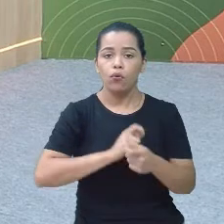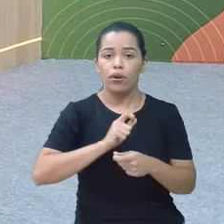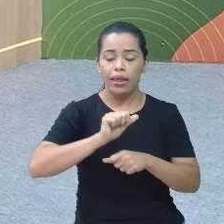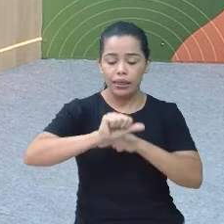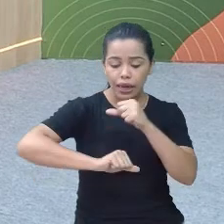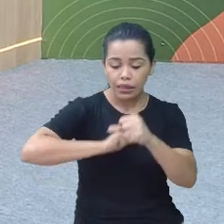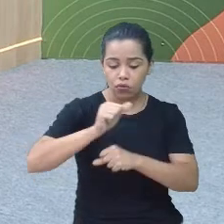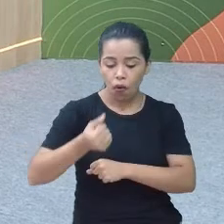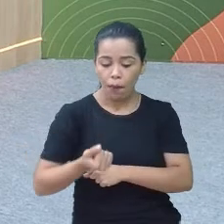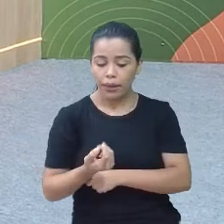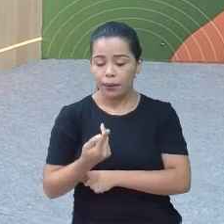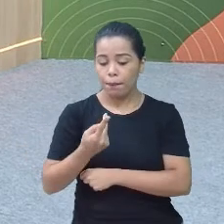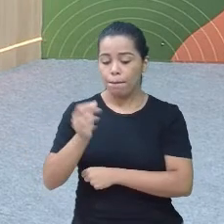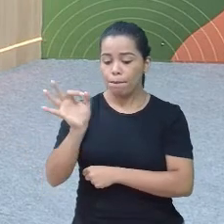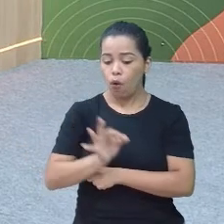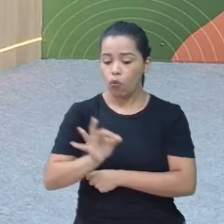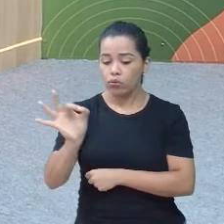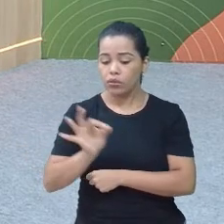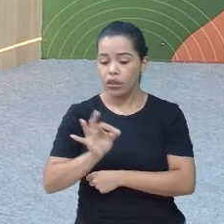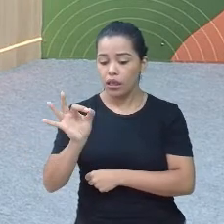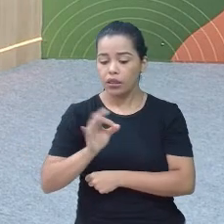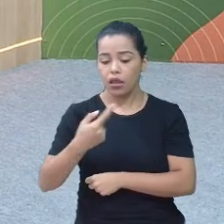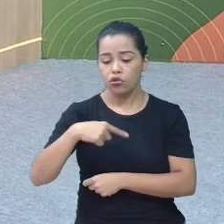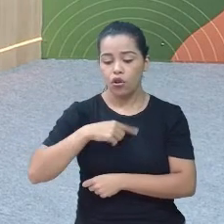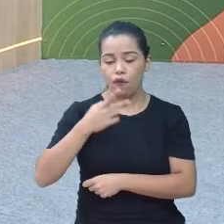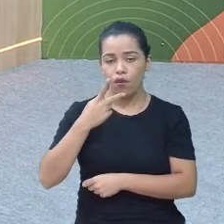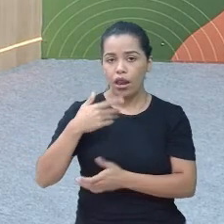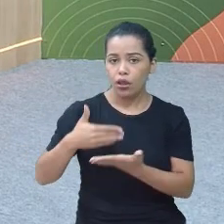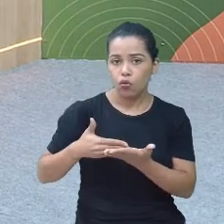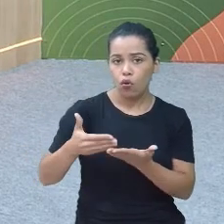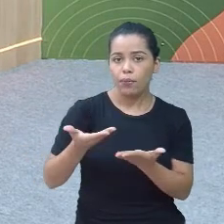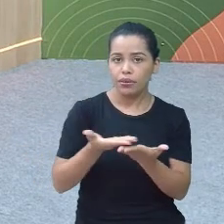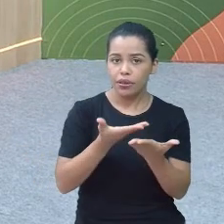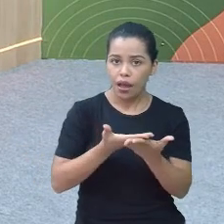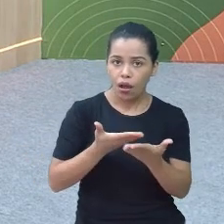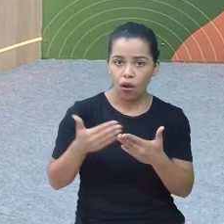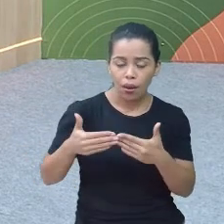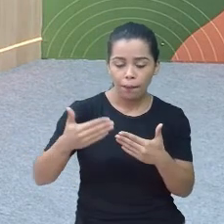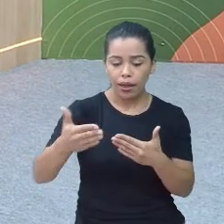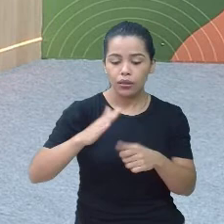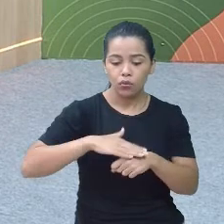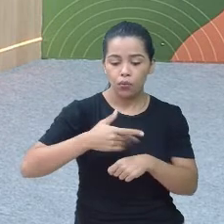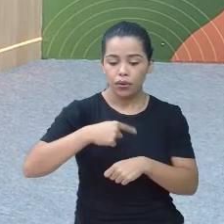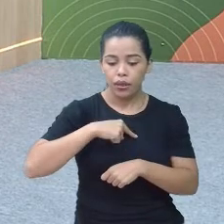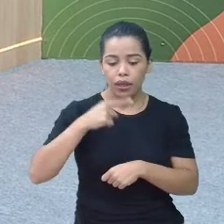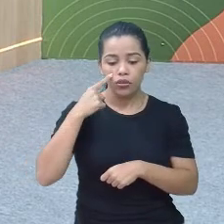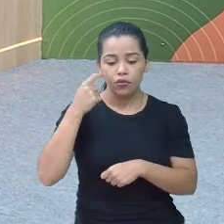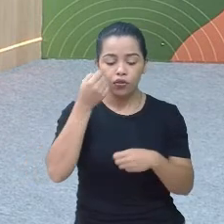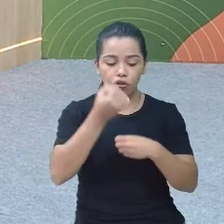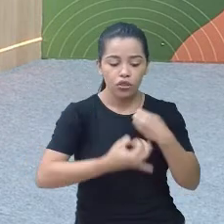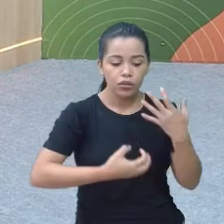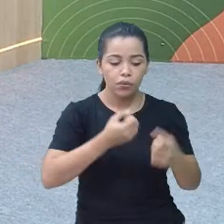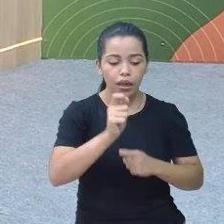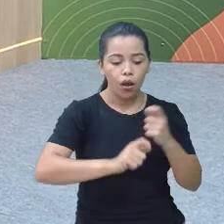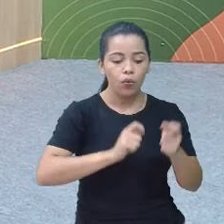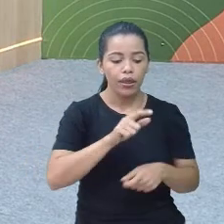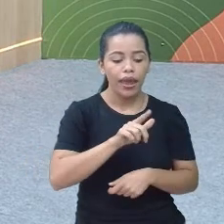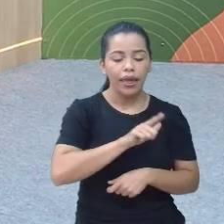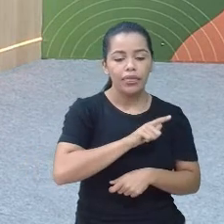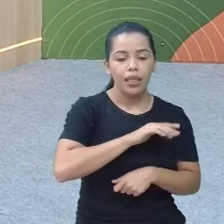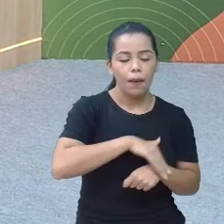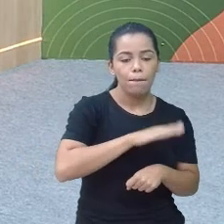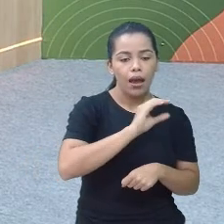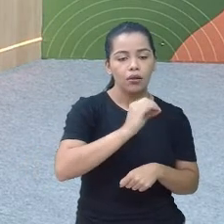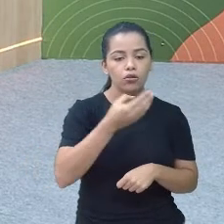tinha dito no início da aula, em que a gente faria, a partir do momento em que a gente deixaria apenas de descrever o que é ter mais ou